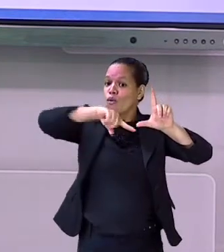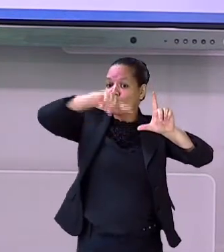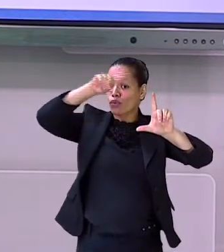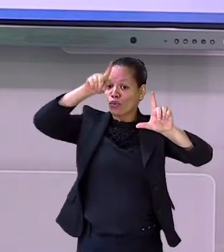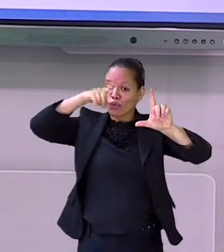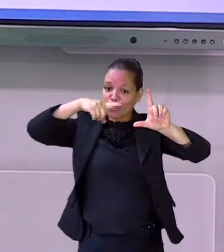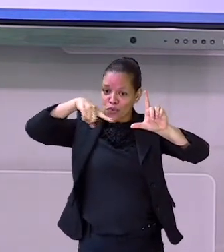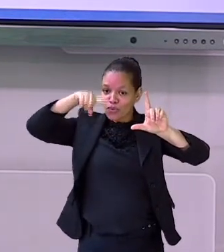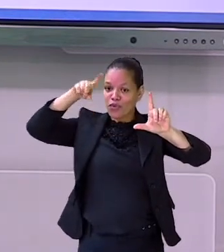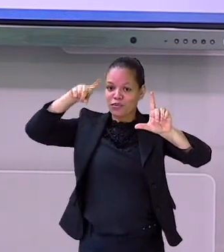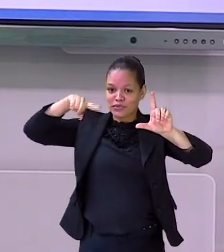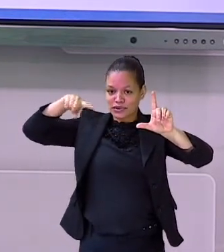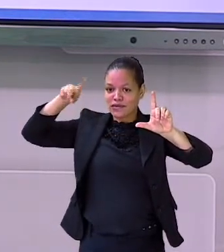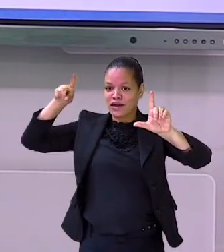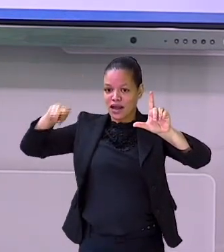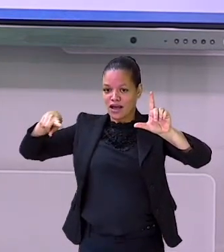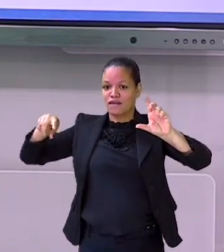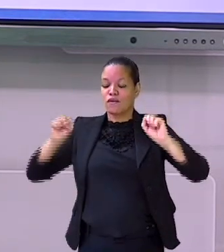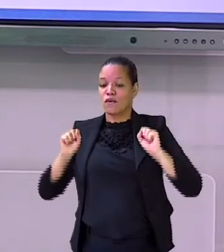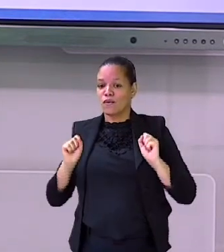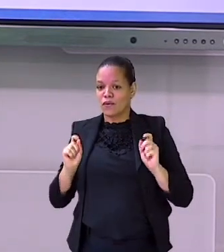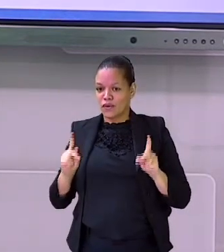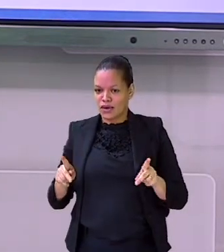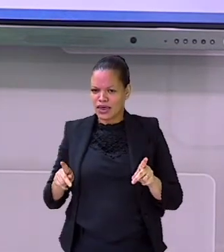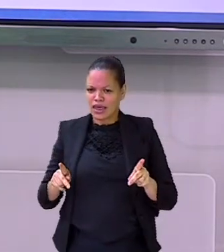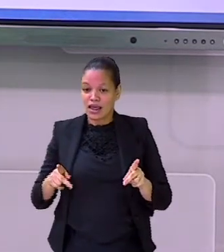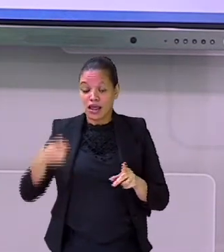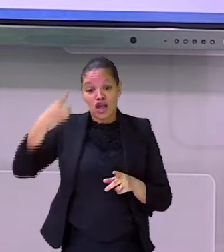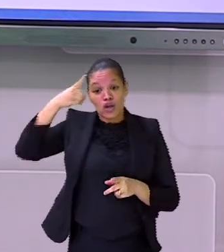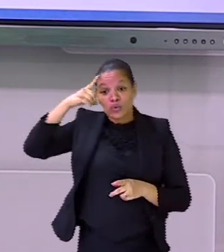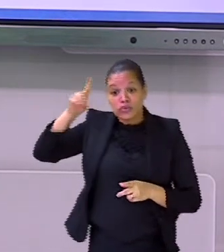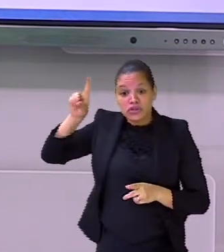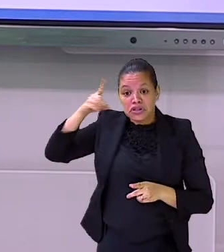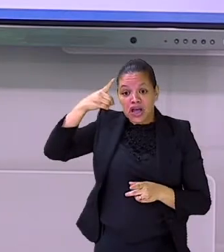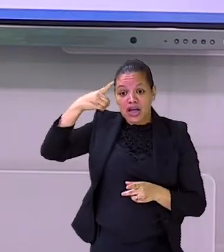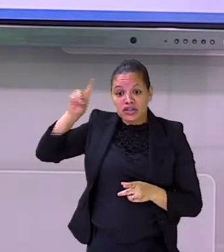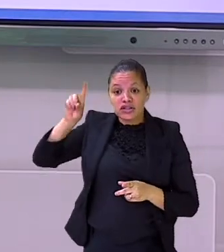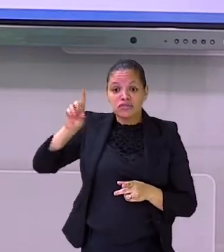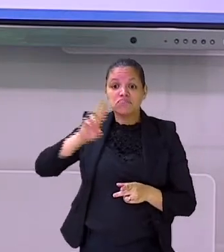gente também pode usar os gráficos aí para facilitar